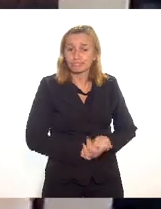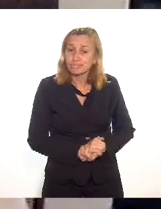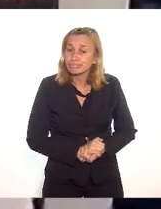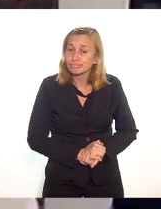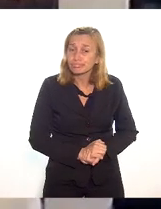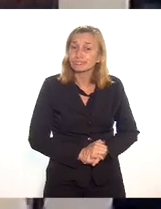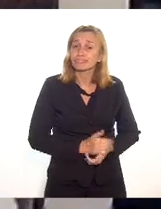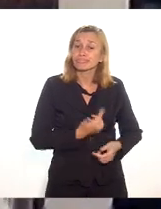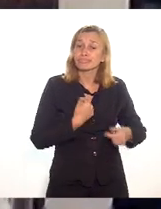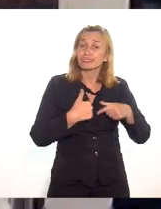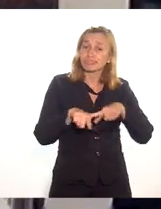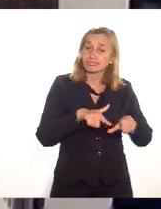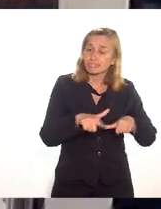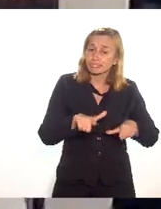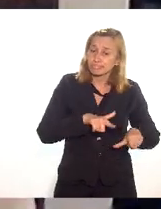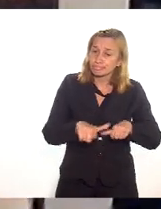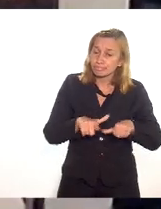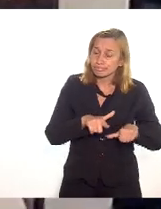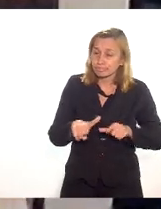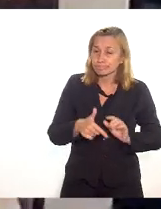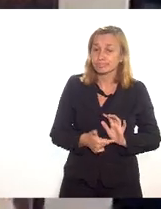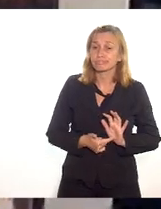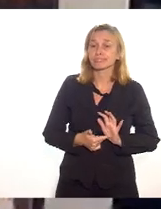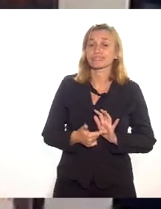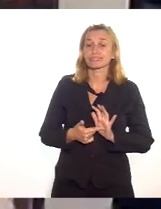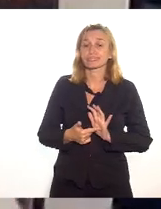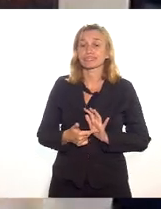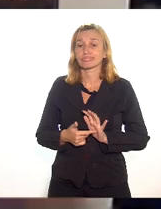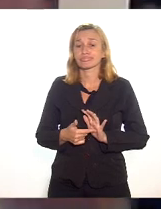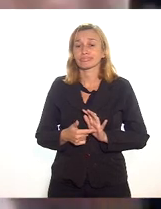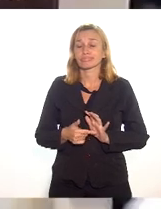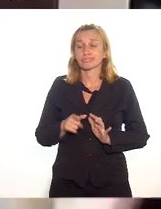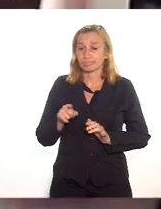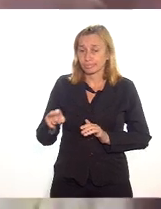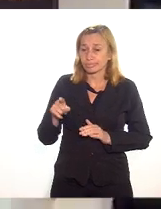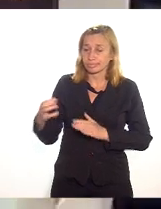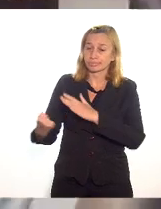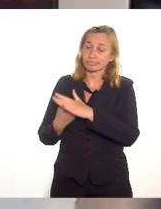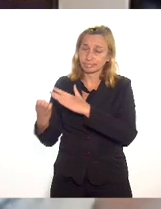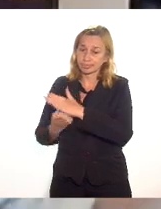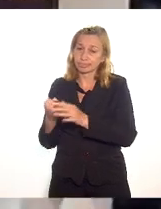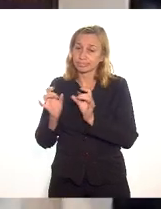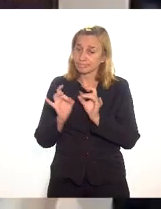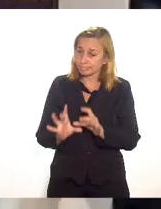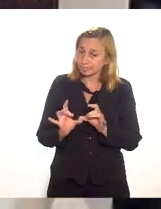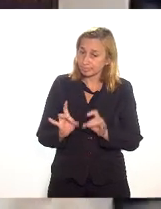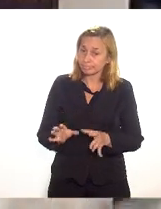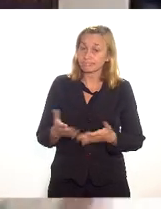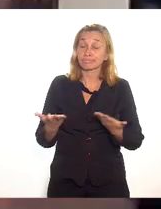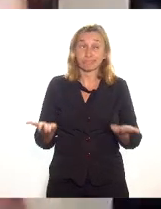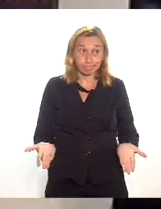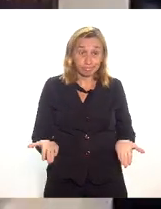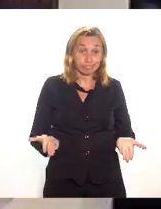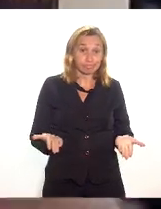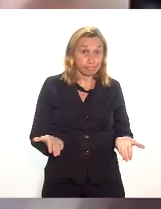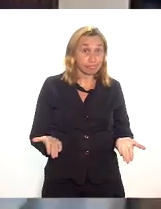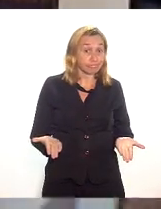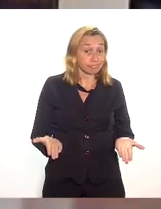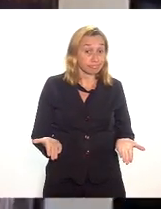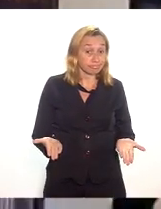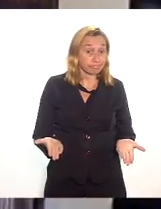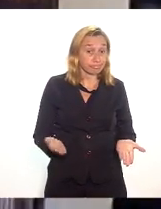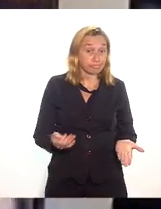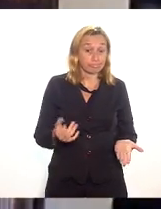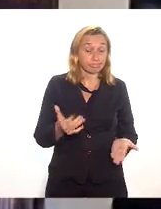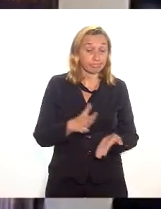dos serviços prestados por estas empresas que privatizaram esses serviços, é quase